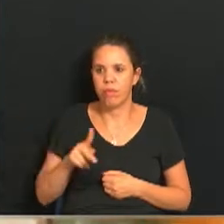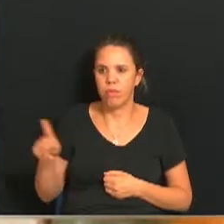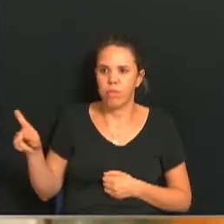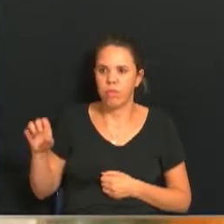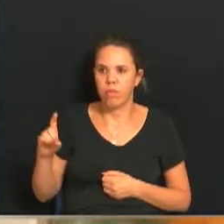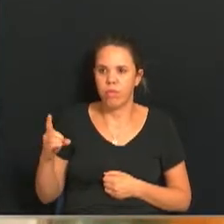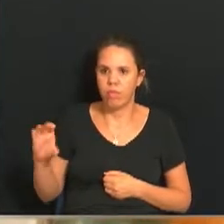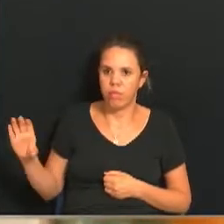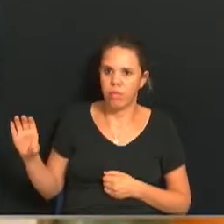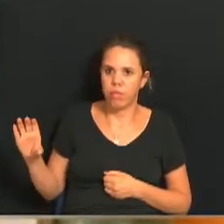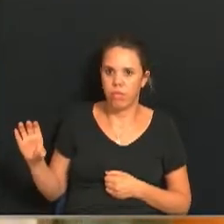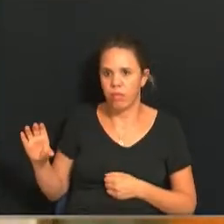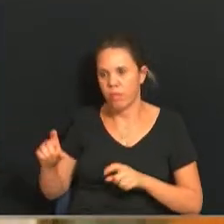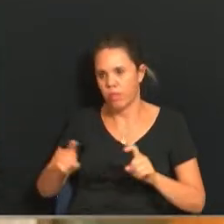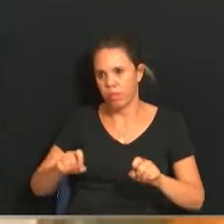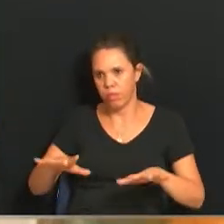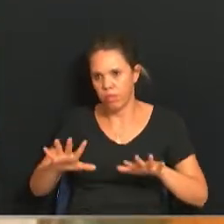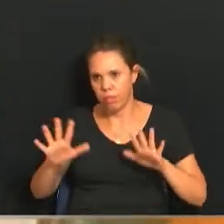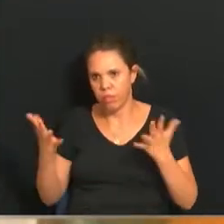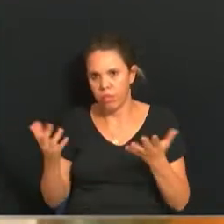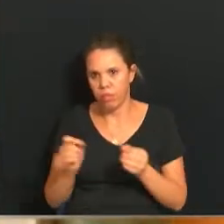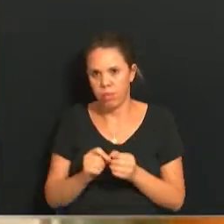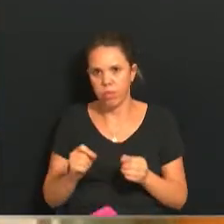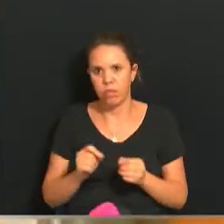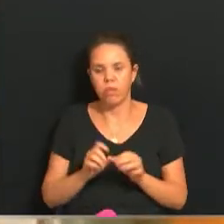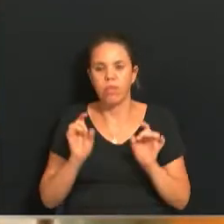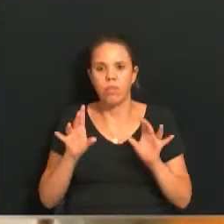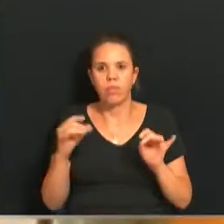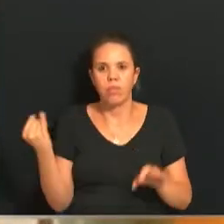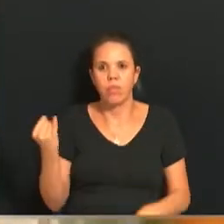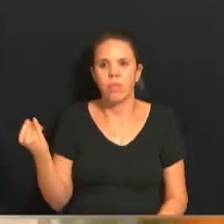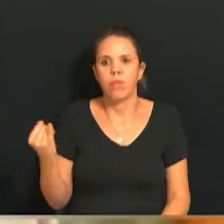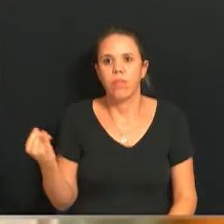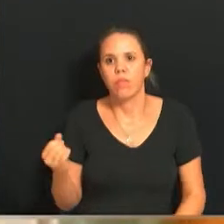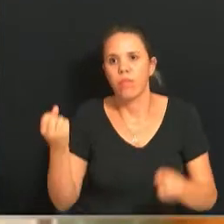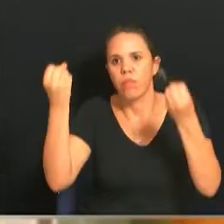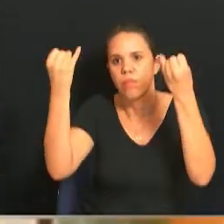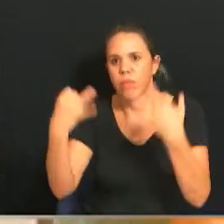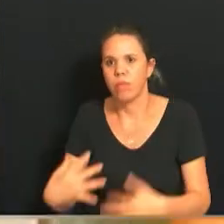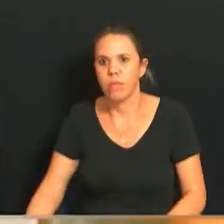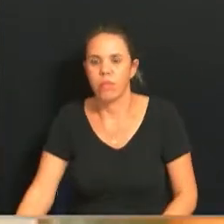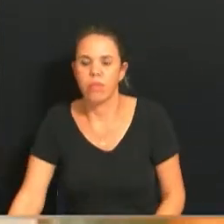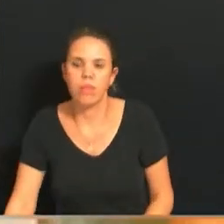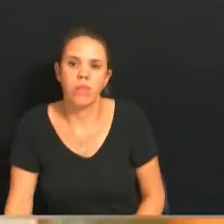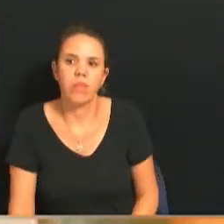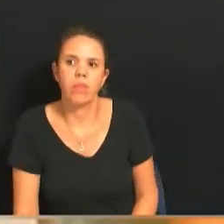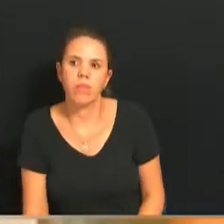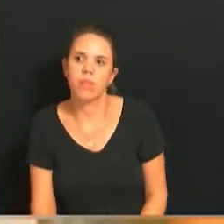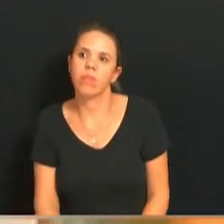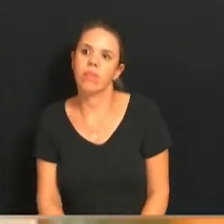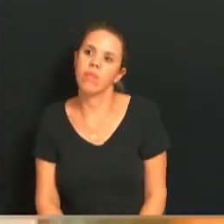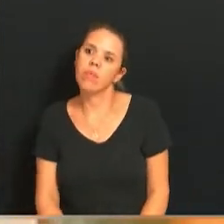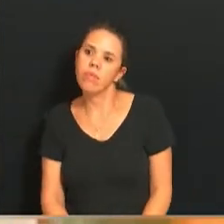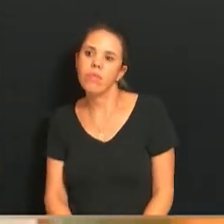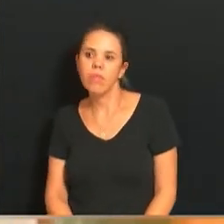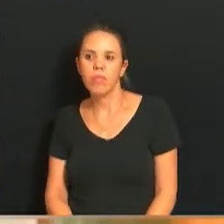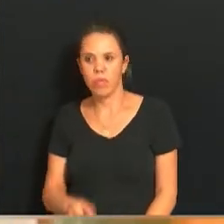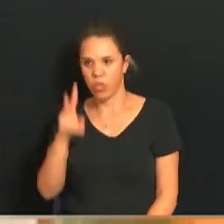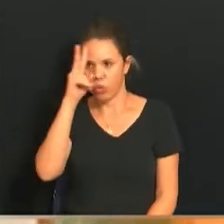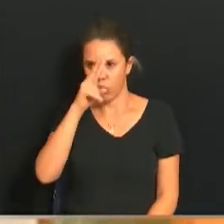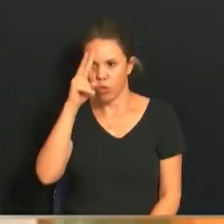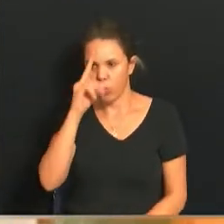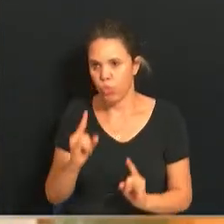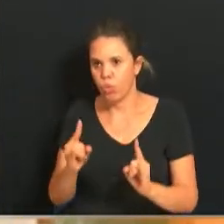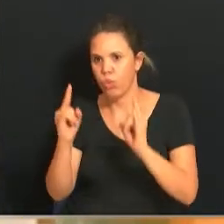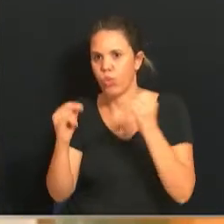ENDEC, a audiência realizada é de extrema importância para esclarecer as questões levantadas. O patrimônio histórico é de